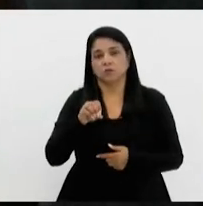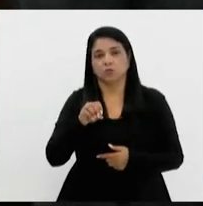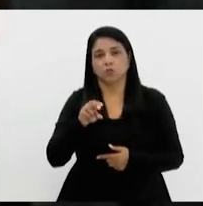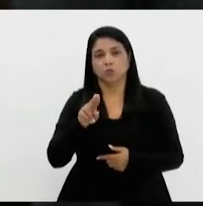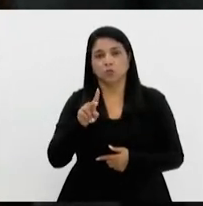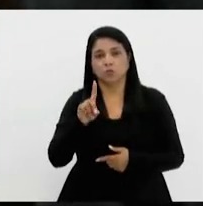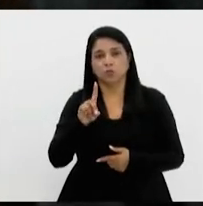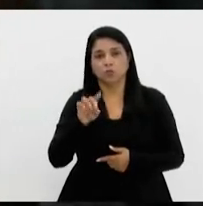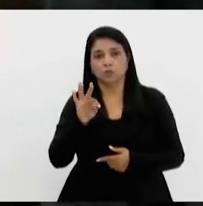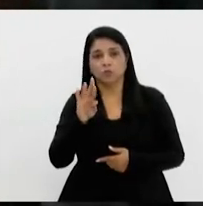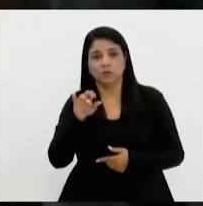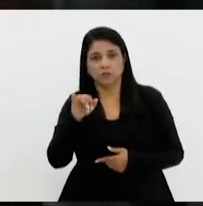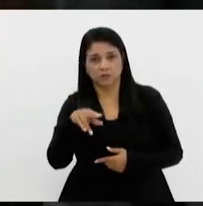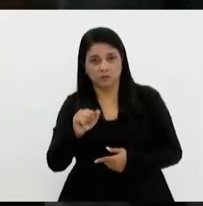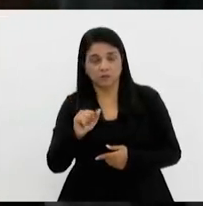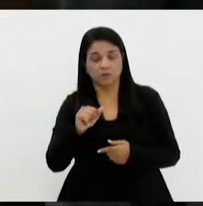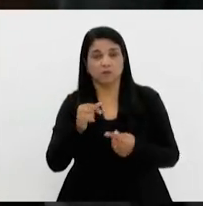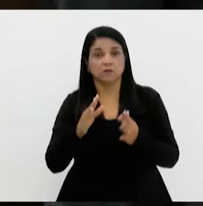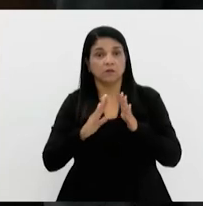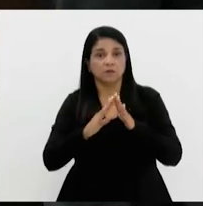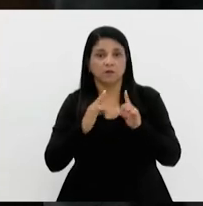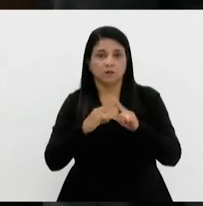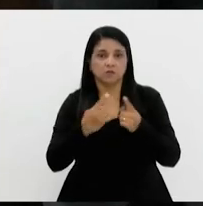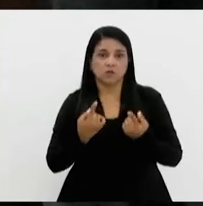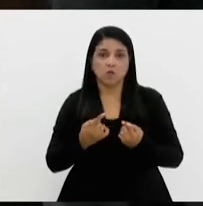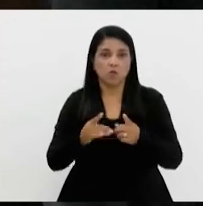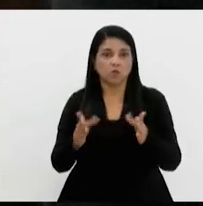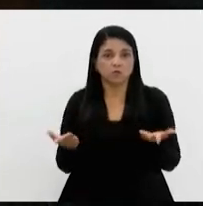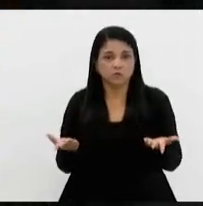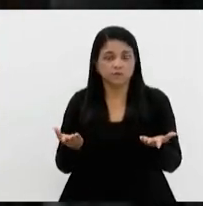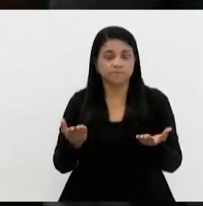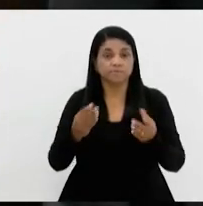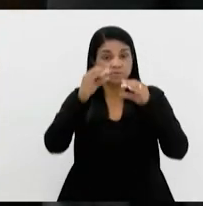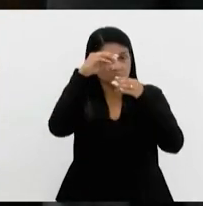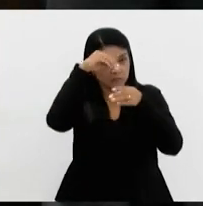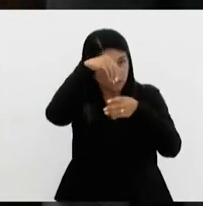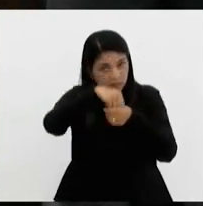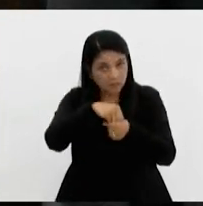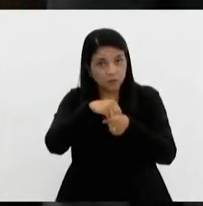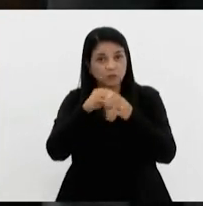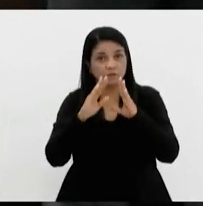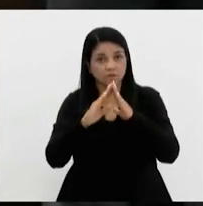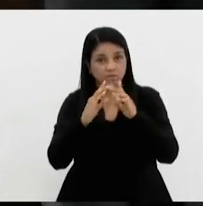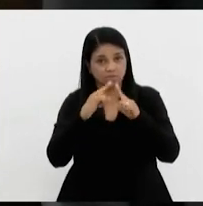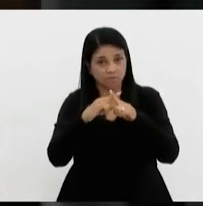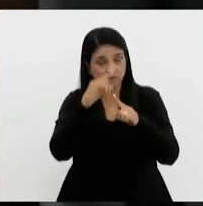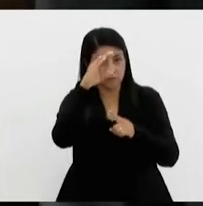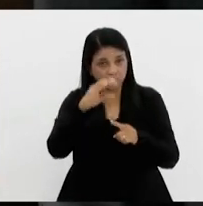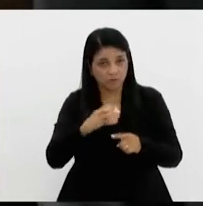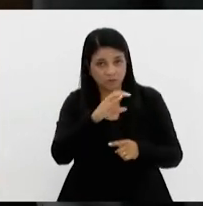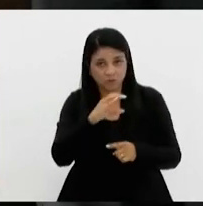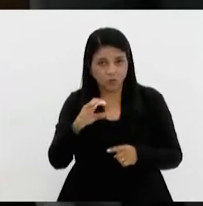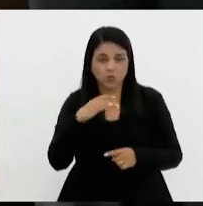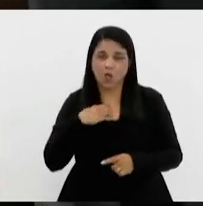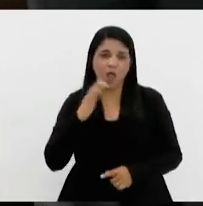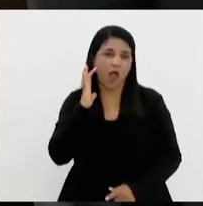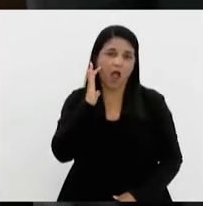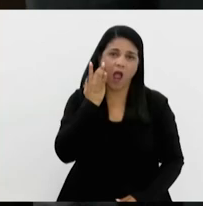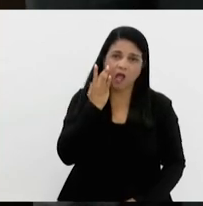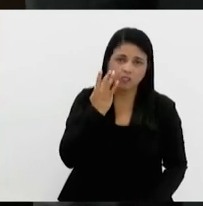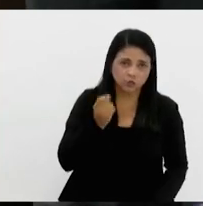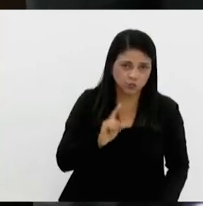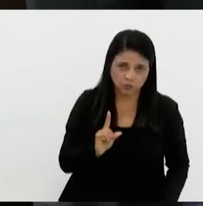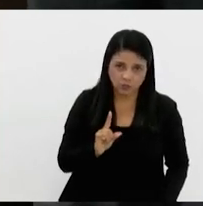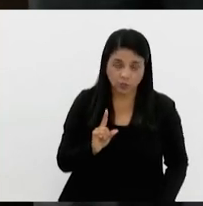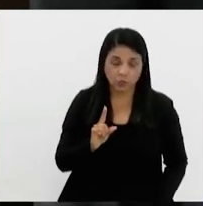Então, dentro do catolicismo, o que prevalece não é o achismo de cada um dos batizados,